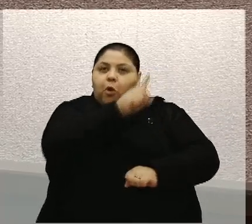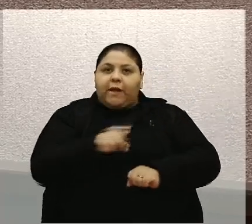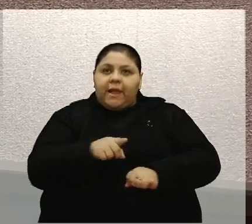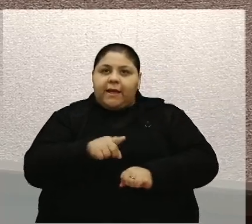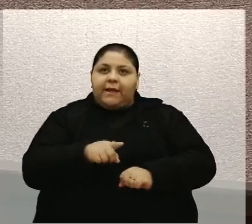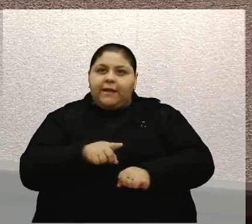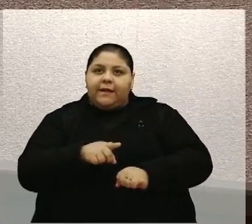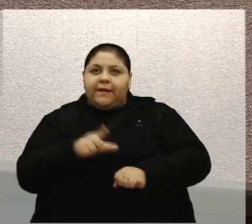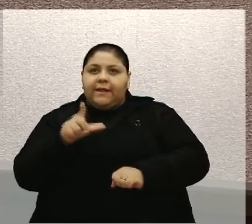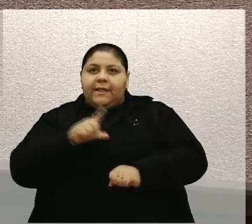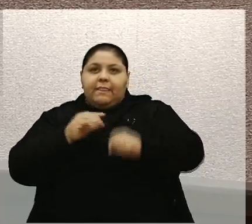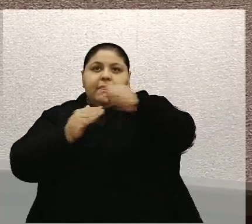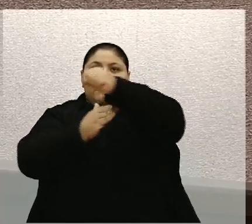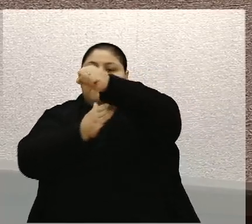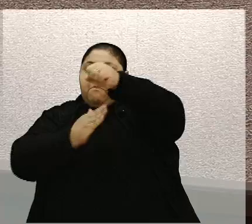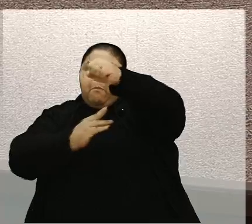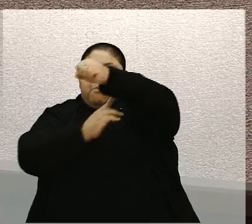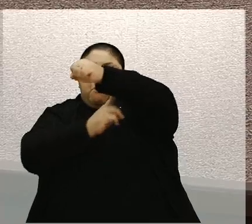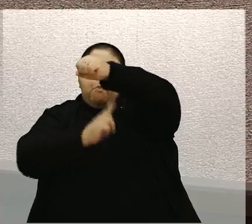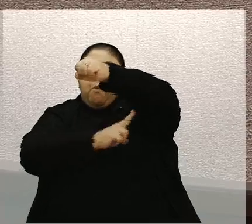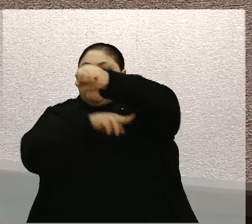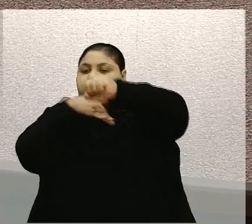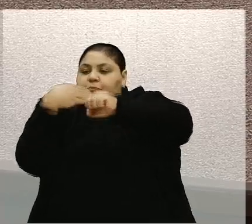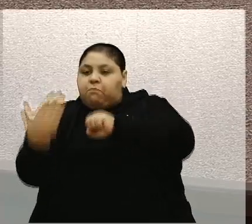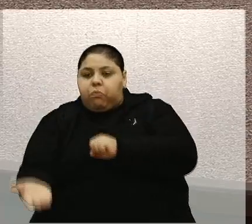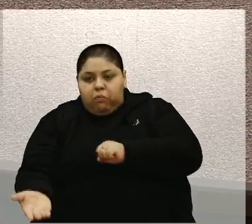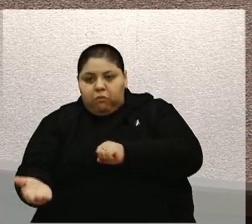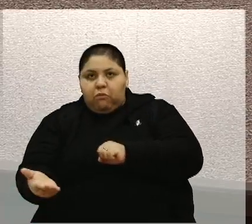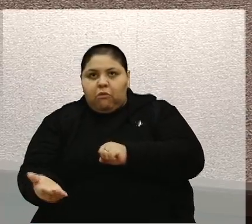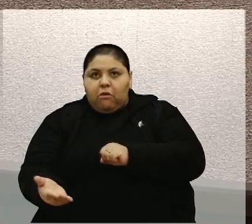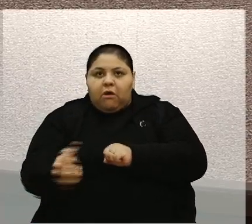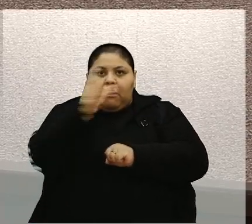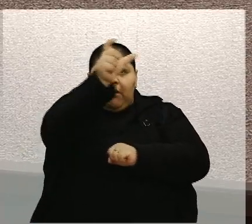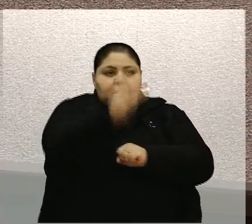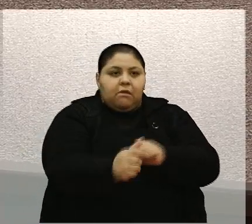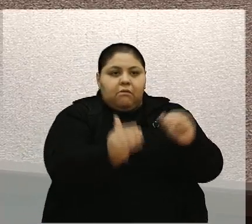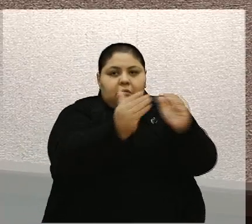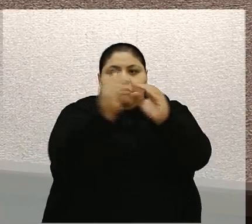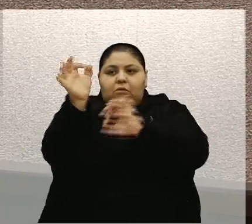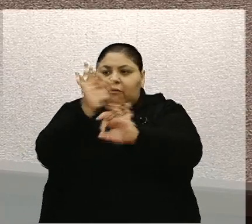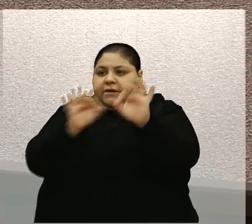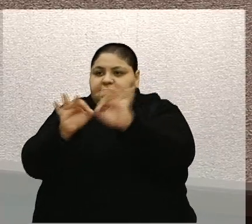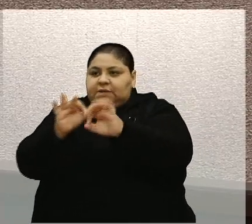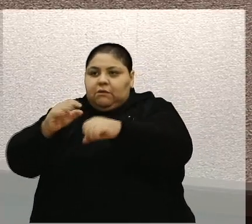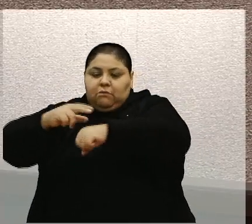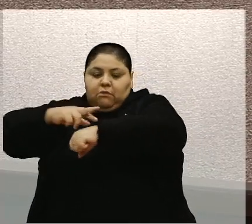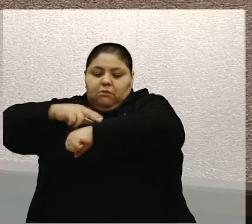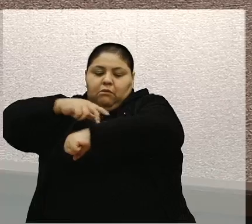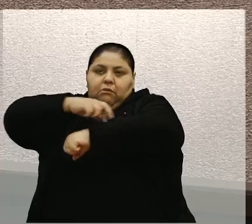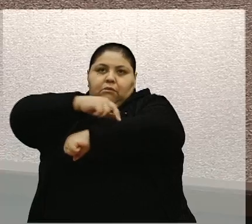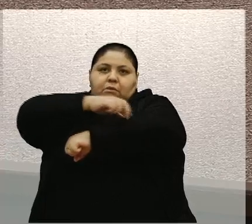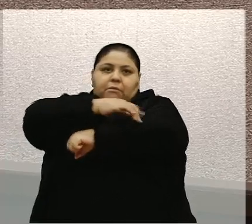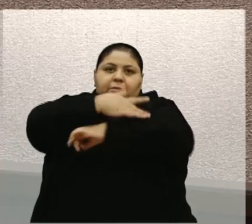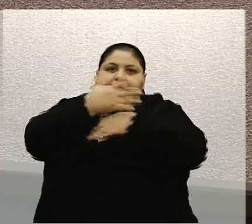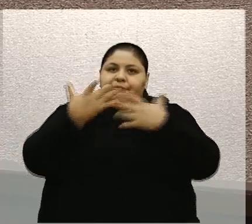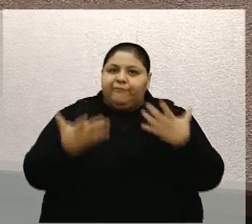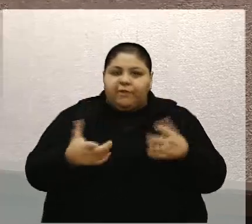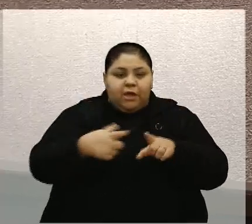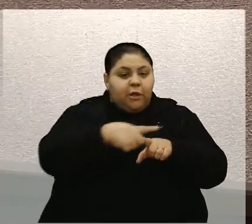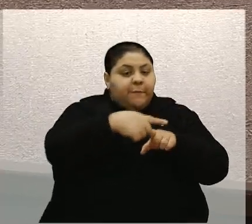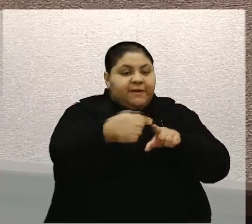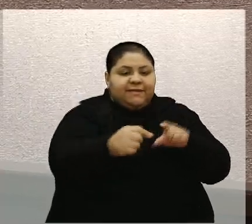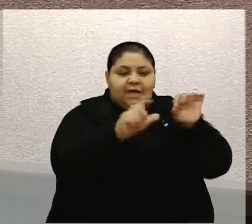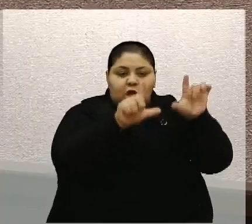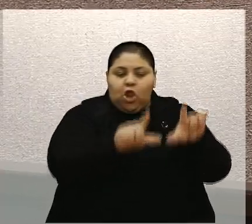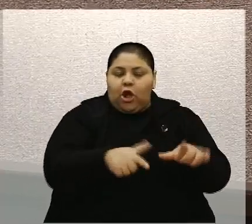que não tem mais cabeceira, e nos moradores alguns improvisaram passarelas para poder sair. Vila São Pedro ali. Para sair das suas